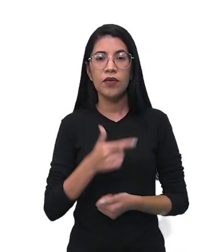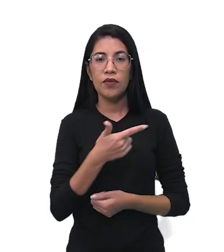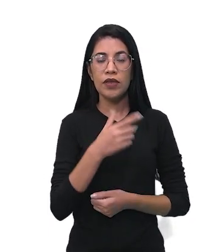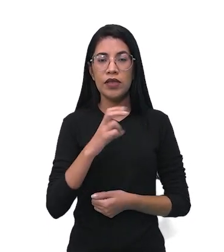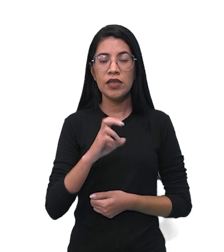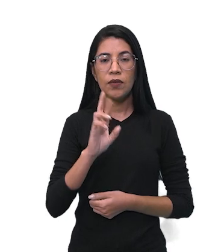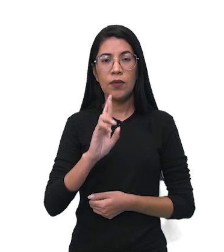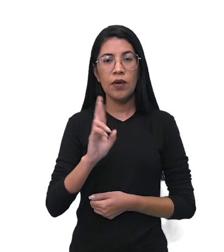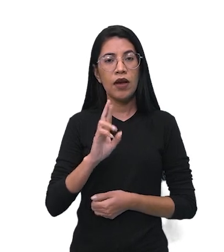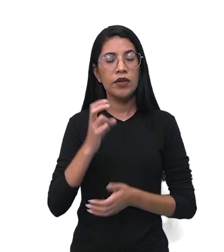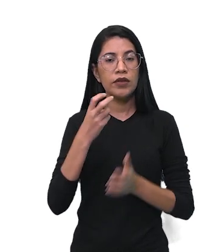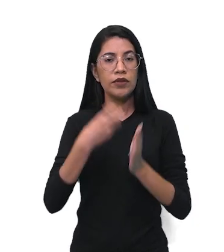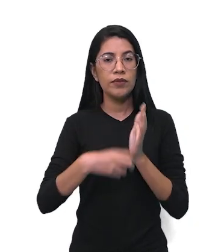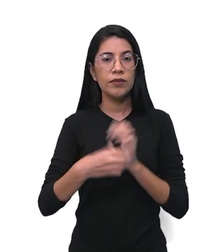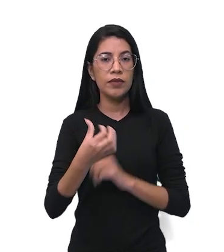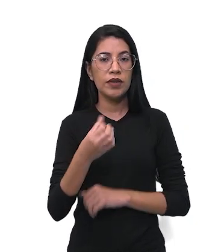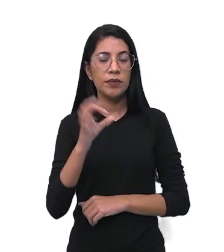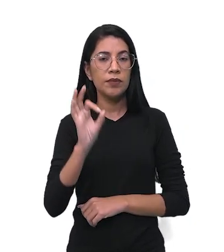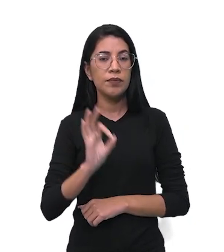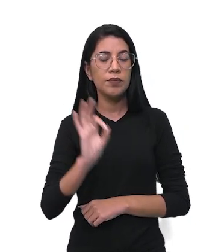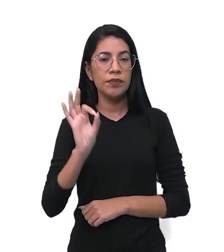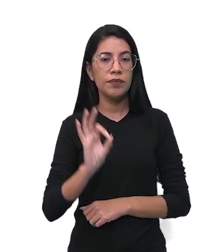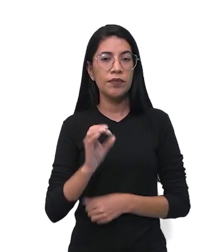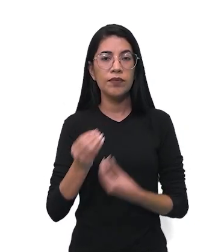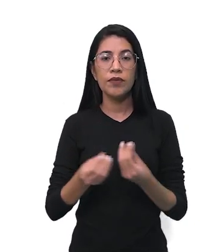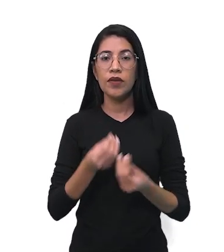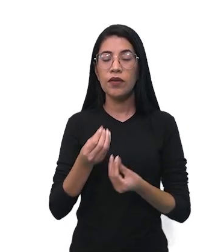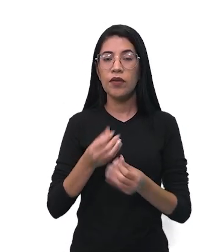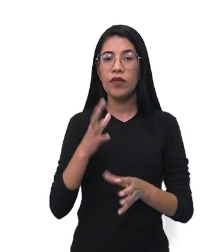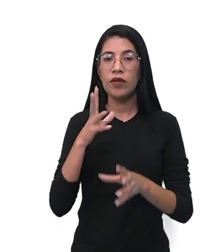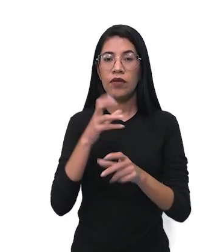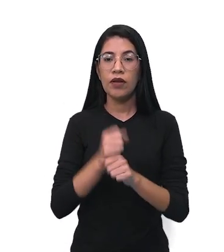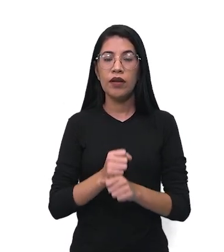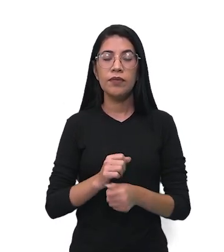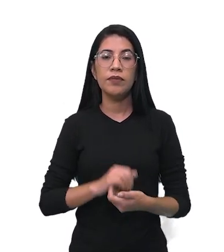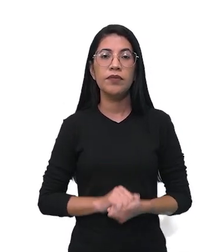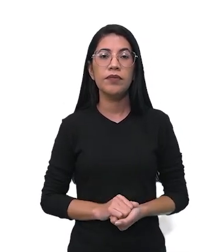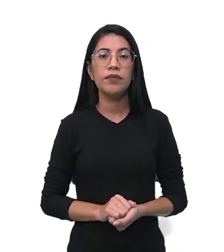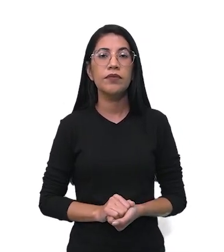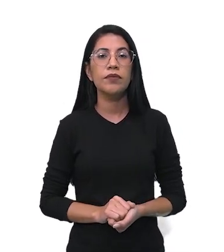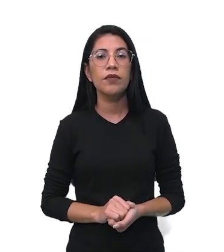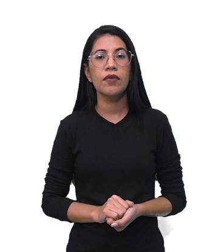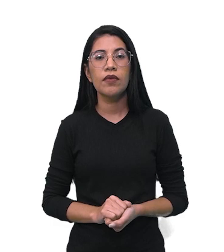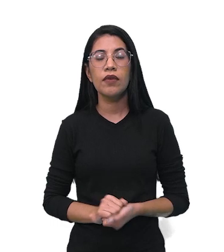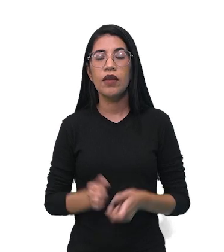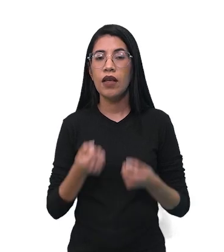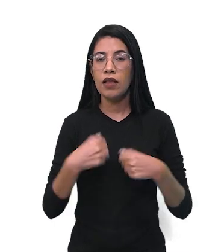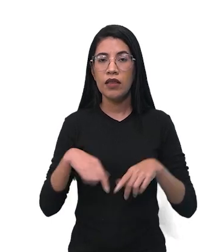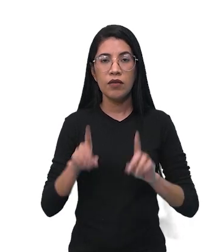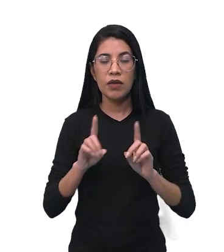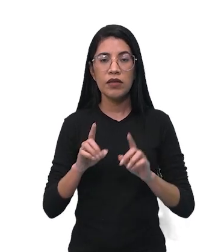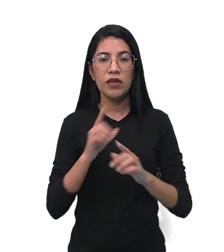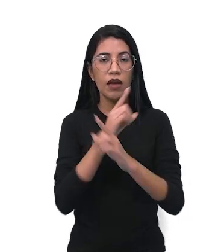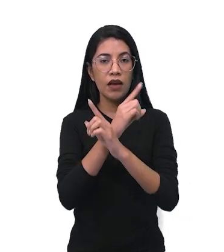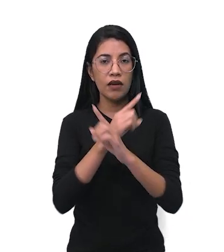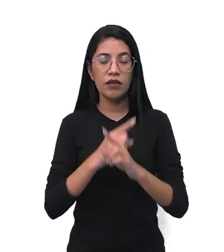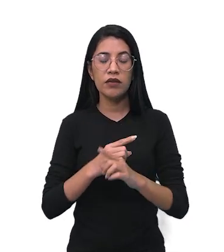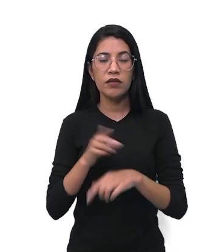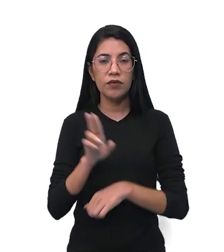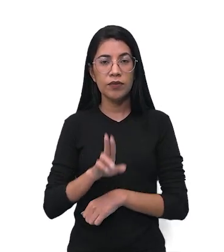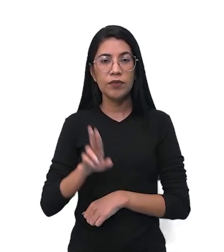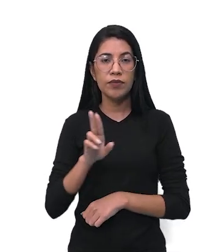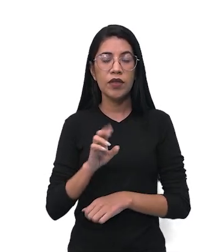com desconto de 6%. Você vai pegar... Essa aqui não precisa resolver pela regra de 3, tá? Basta